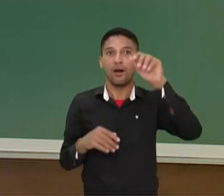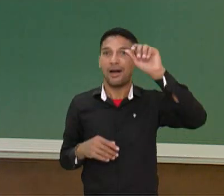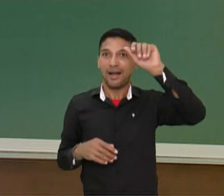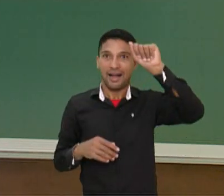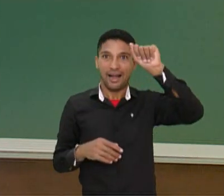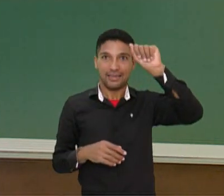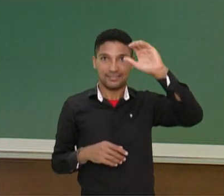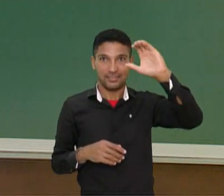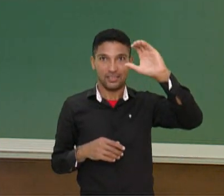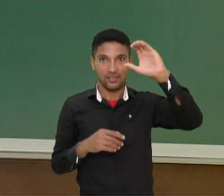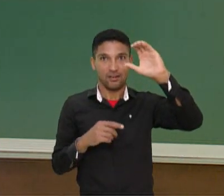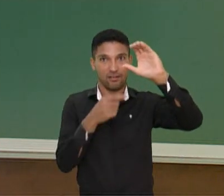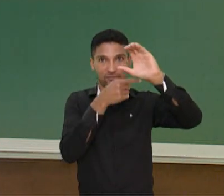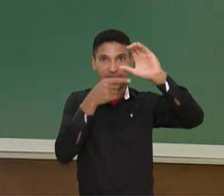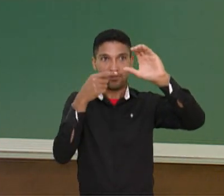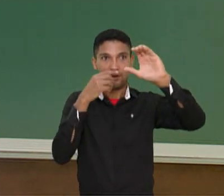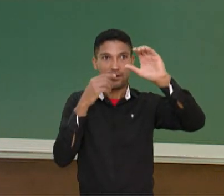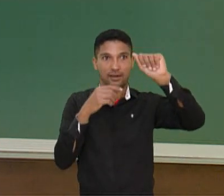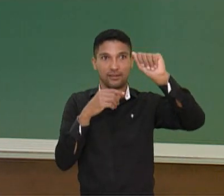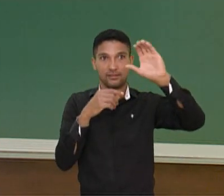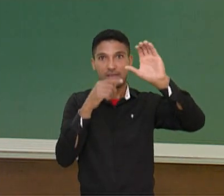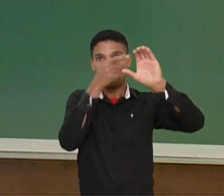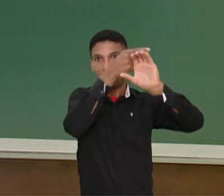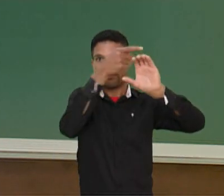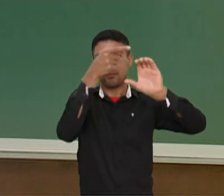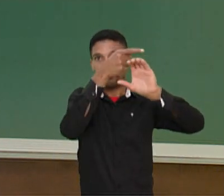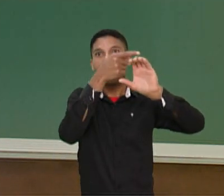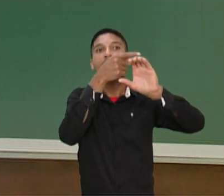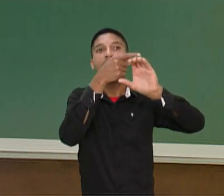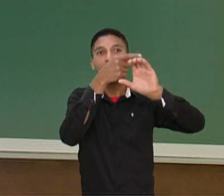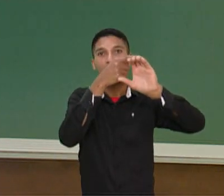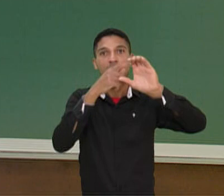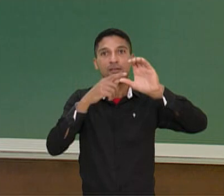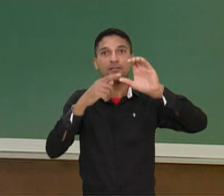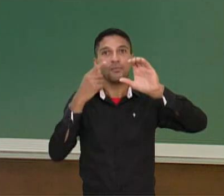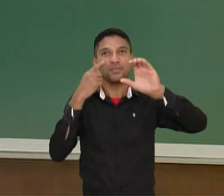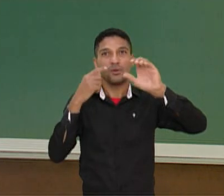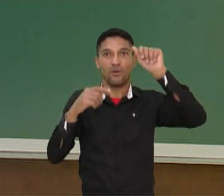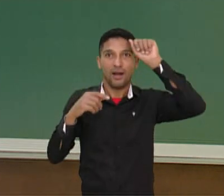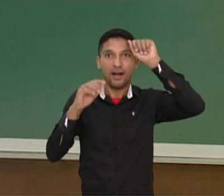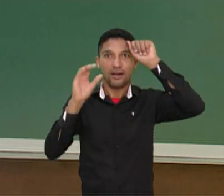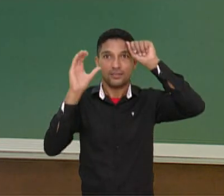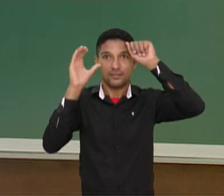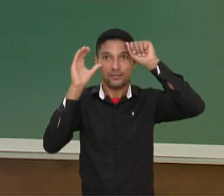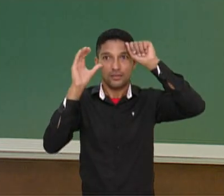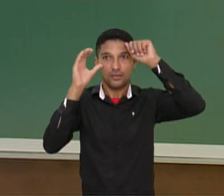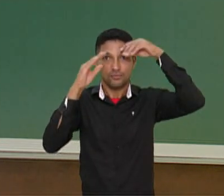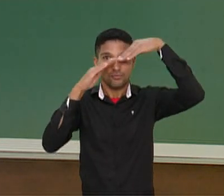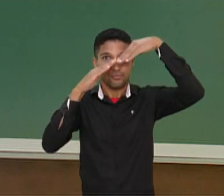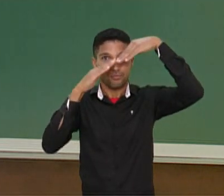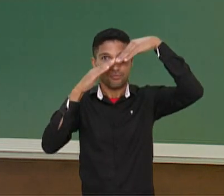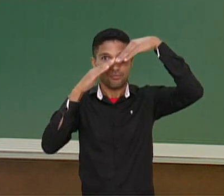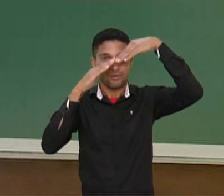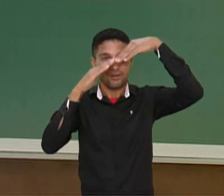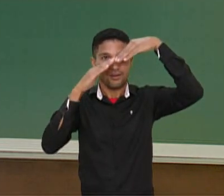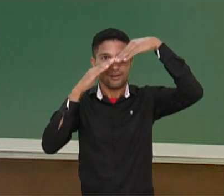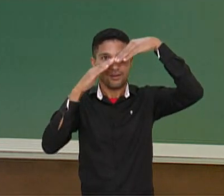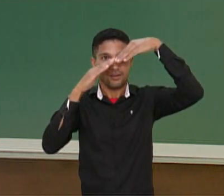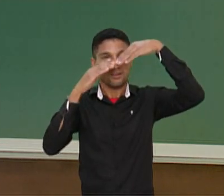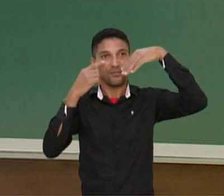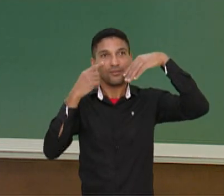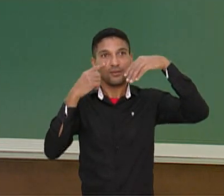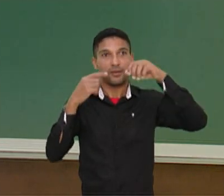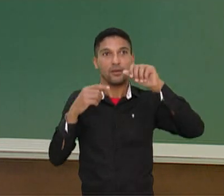é outra, AE é outra. Viu como eu fui fazendo pelos vértices? Olha lá, agora o vértice B. BD